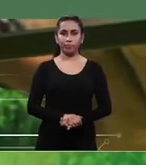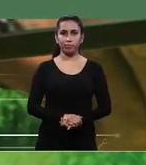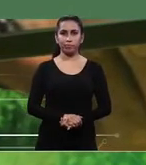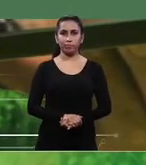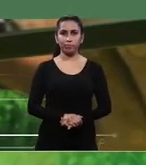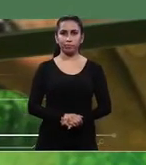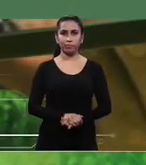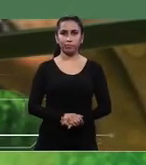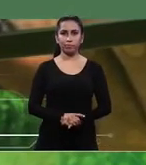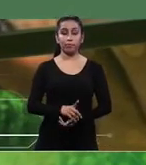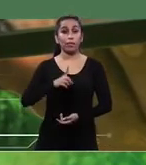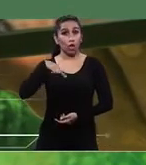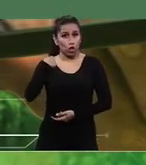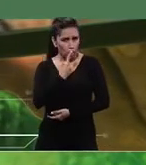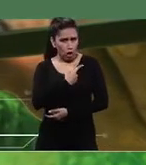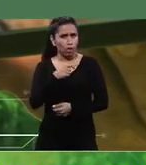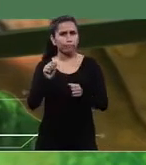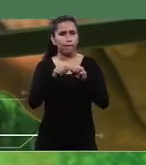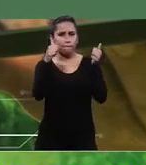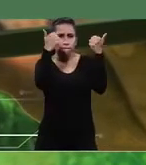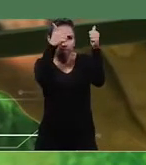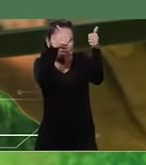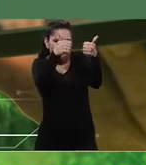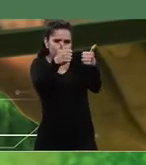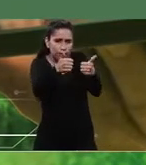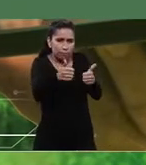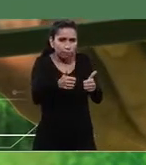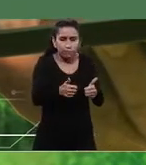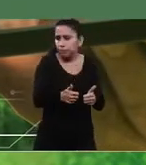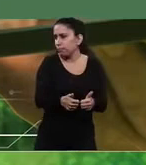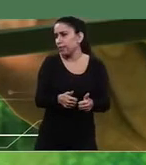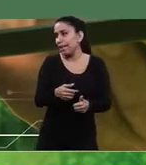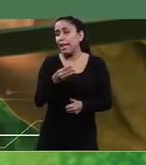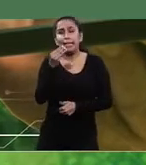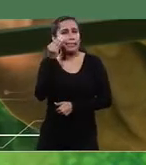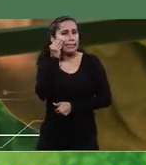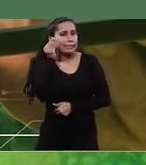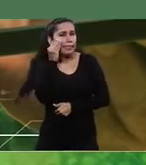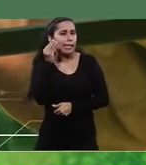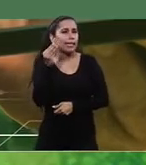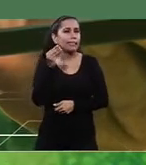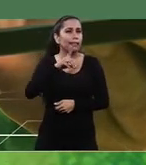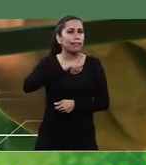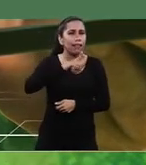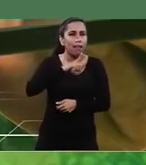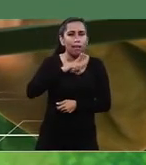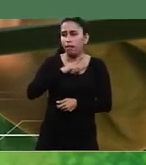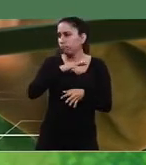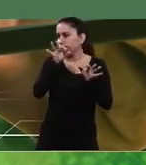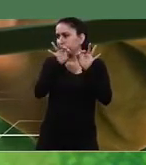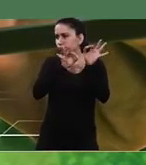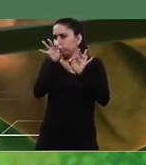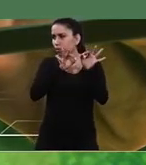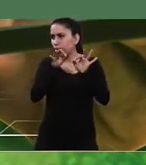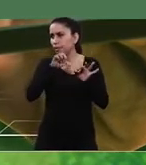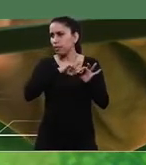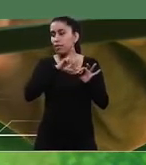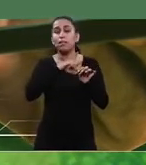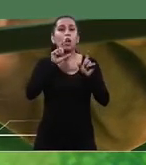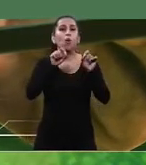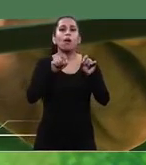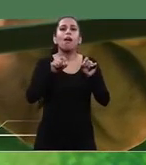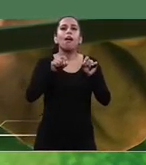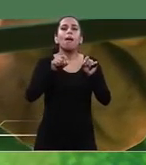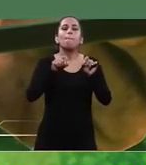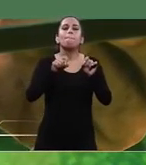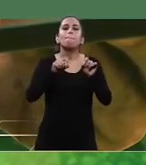Nós fizemos uma análise aqui que tenta trazer definições, só quero mostrar algumas definições metodológicas para todos os que estão